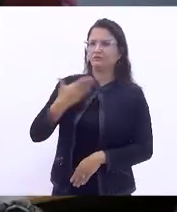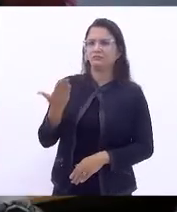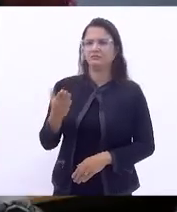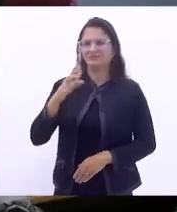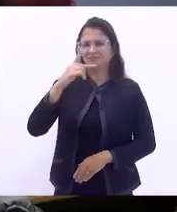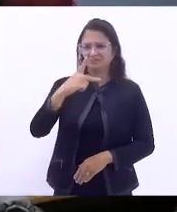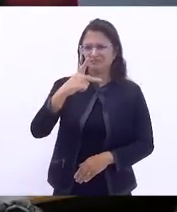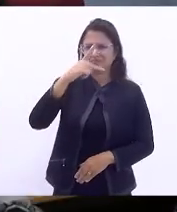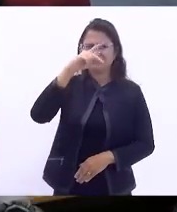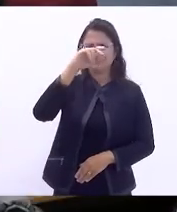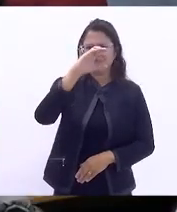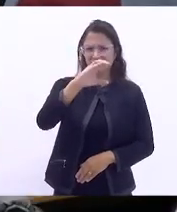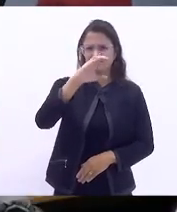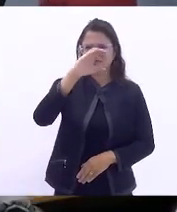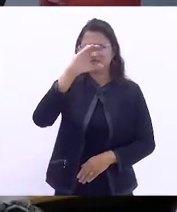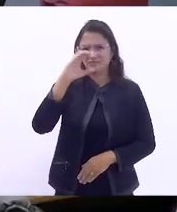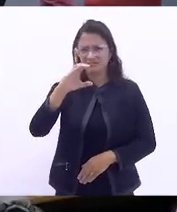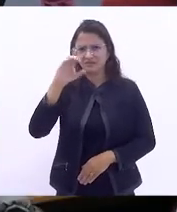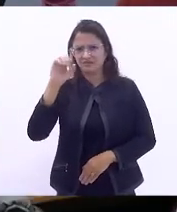PCC.